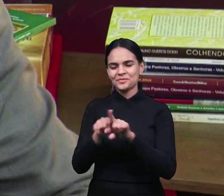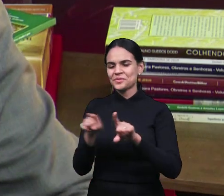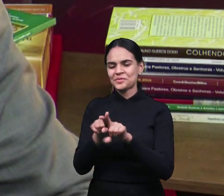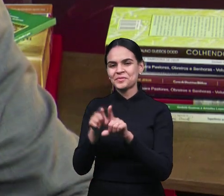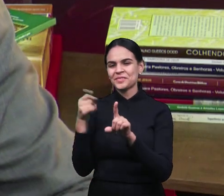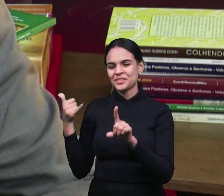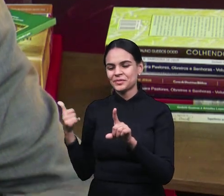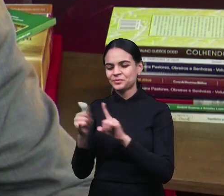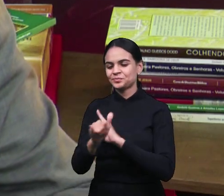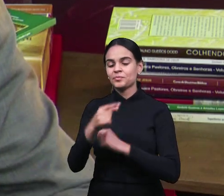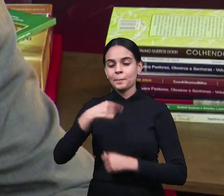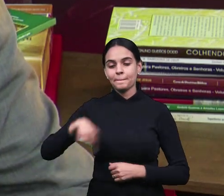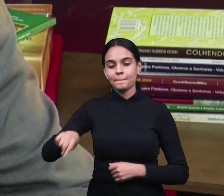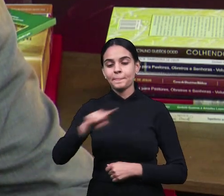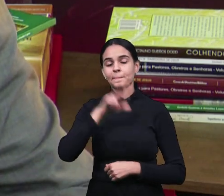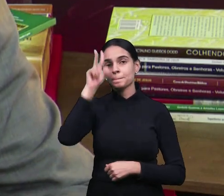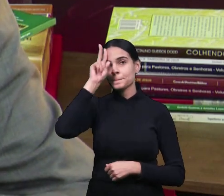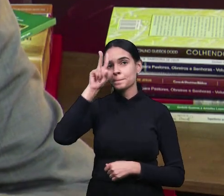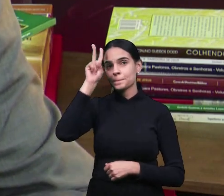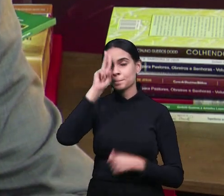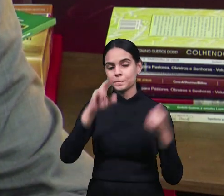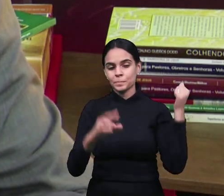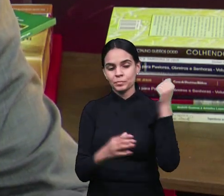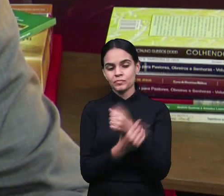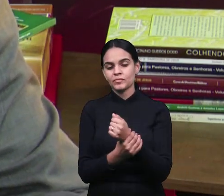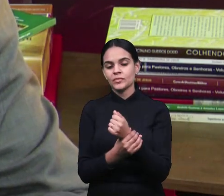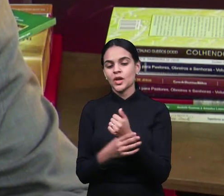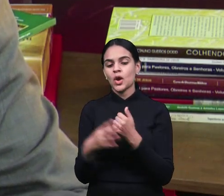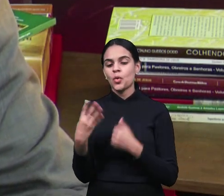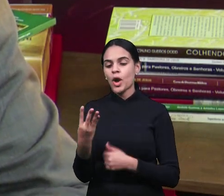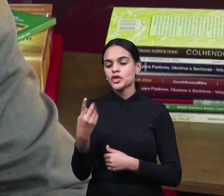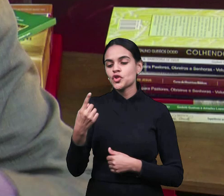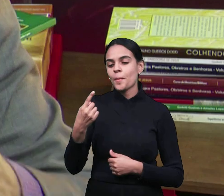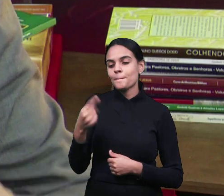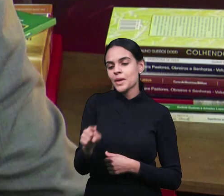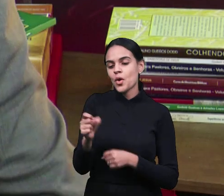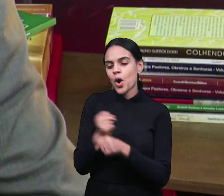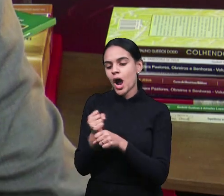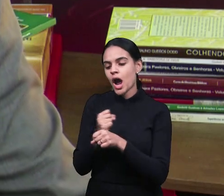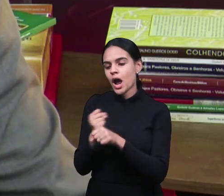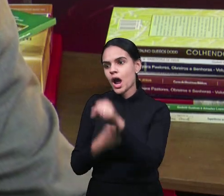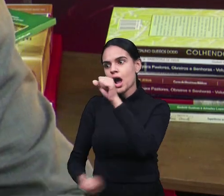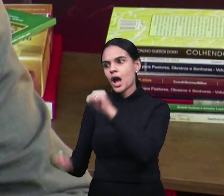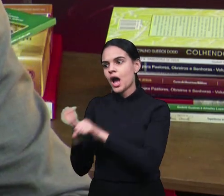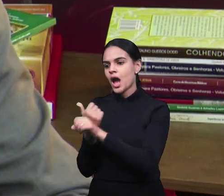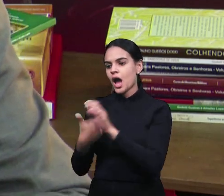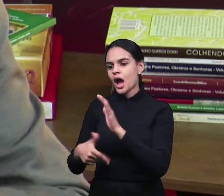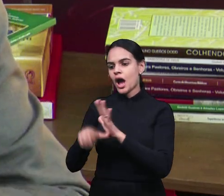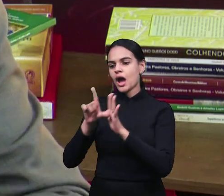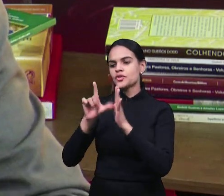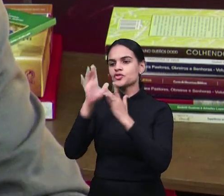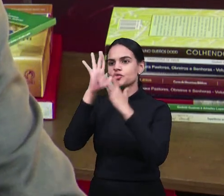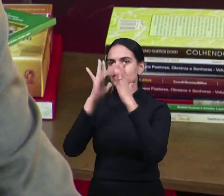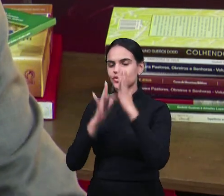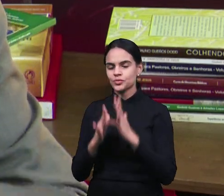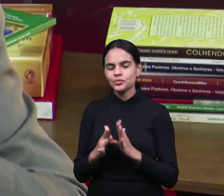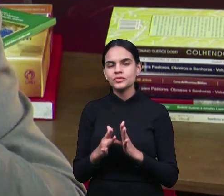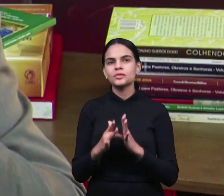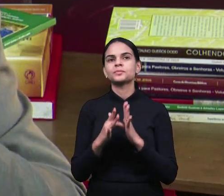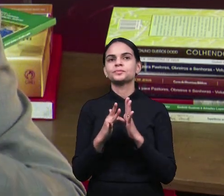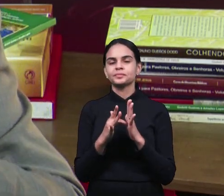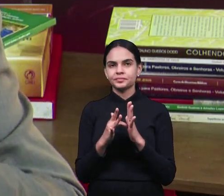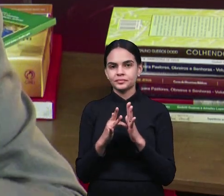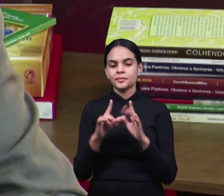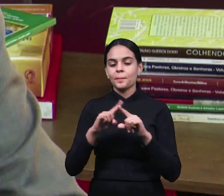estamos falando aqui de Abraão, lá em Gênesis, 4.000 anos antes do Senhor Jesus, e estamos falando do Senhor Jesus, sim, mas apresentar